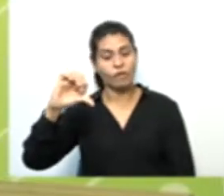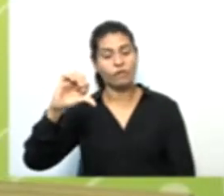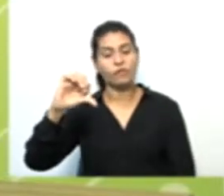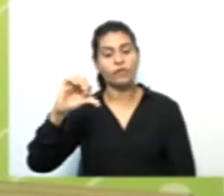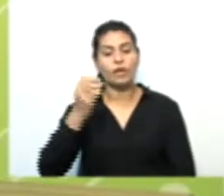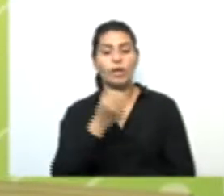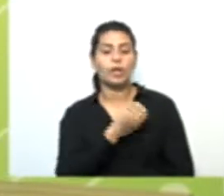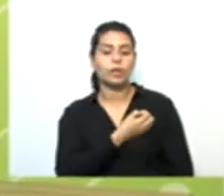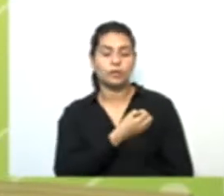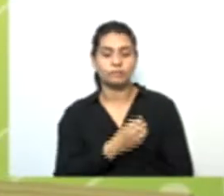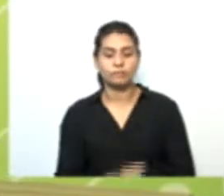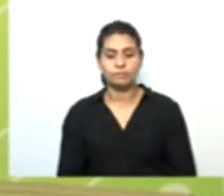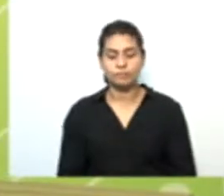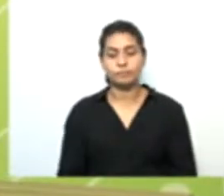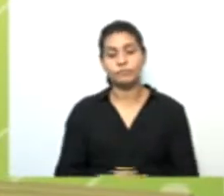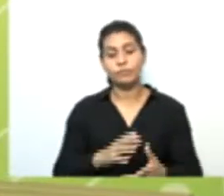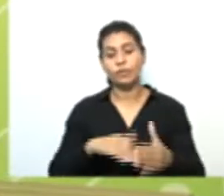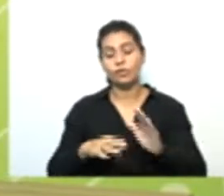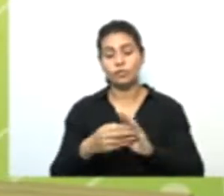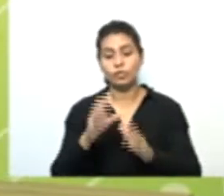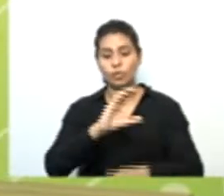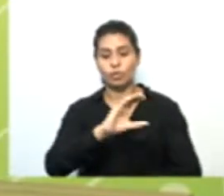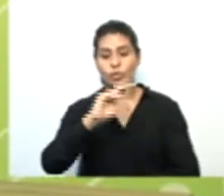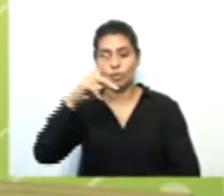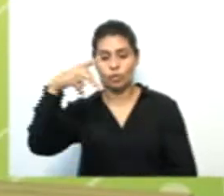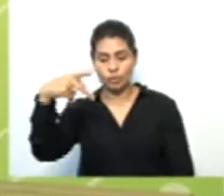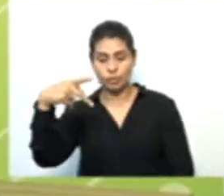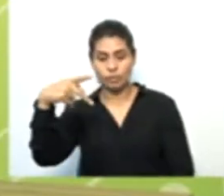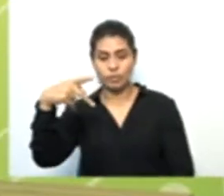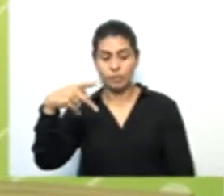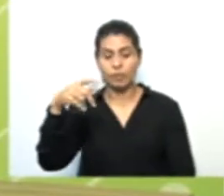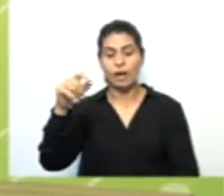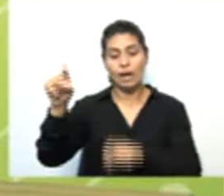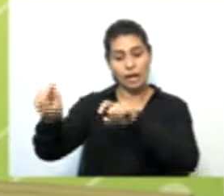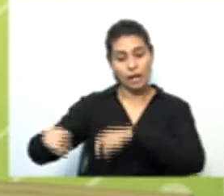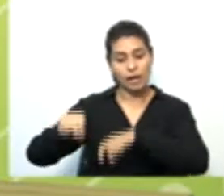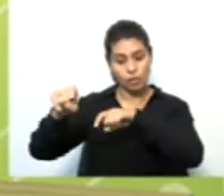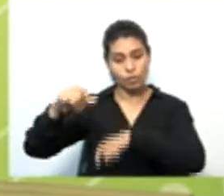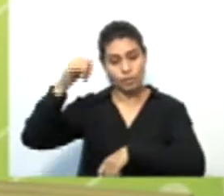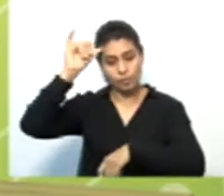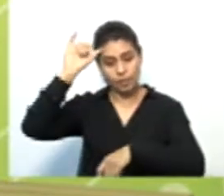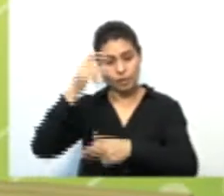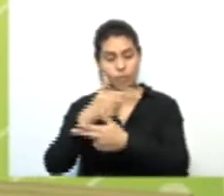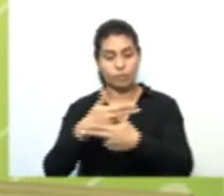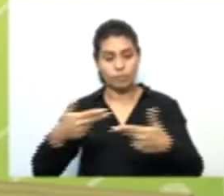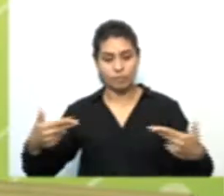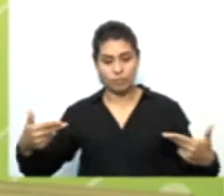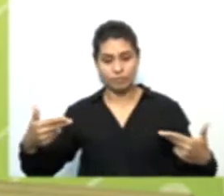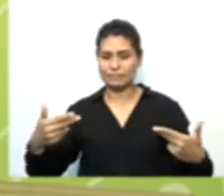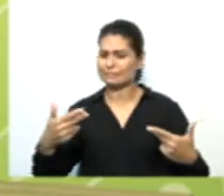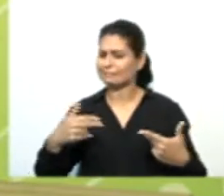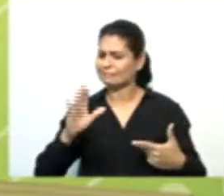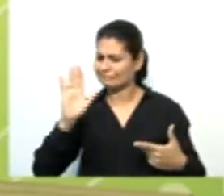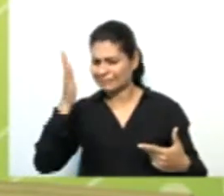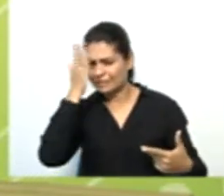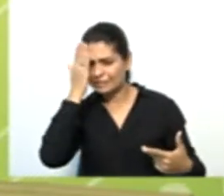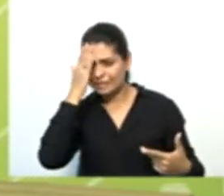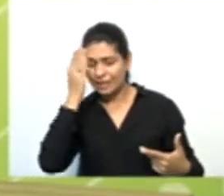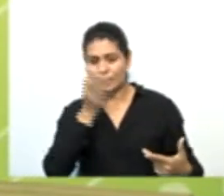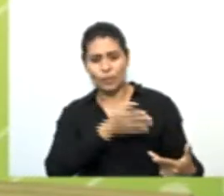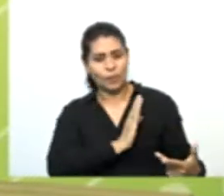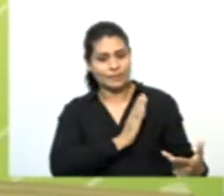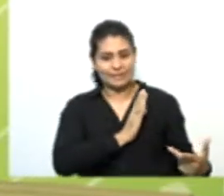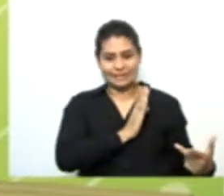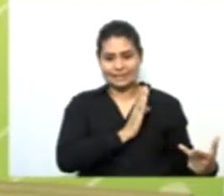avaliadores, foi do ramo de cooperativismo agropecuária. Vários, né, gente? Eu sei que o coração